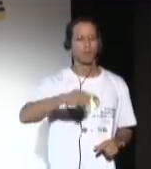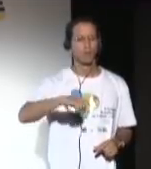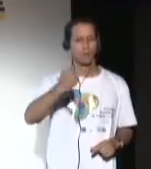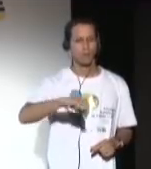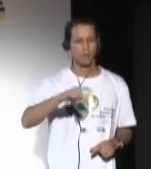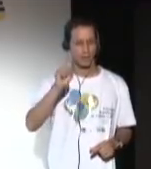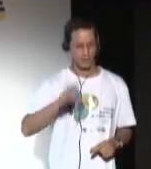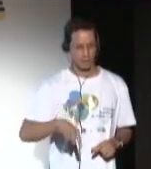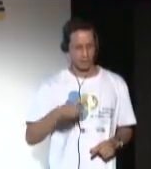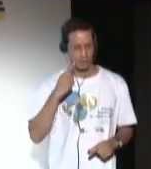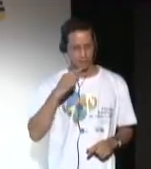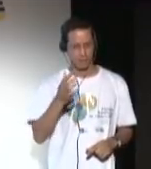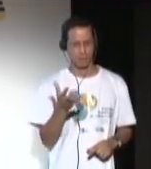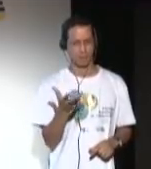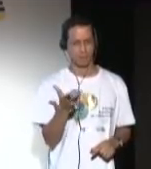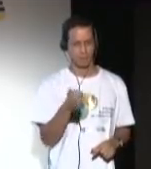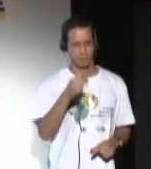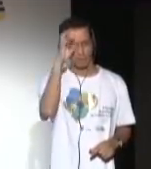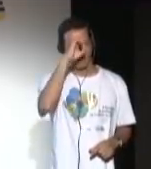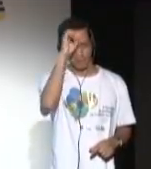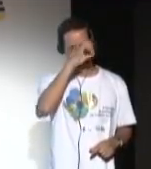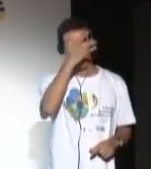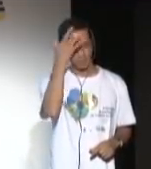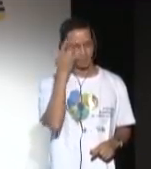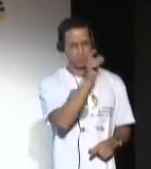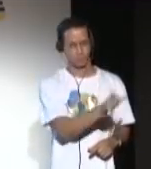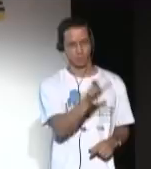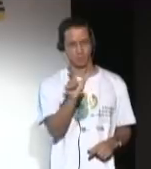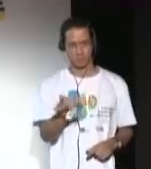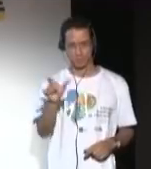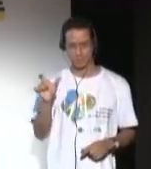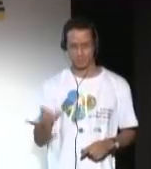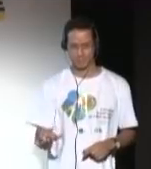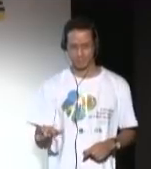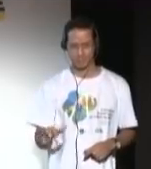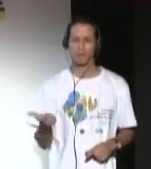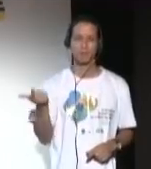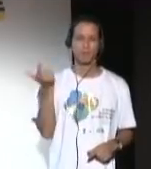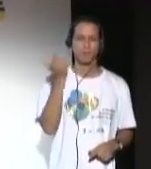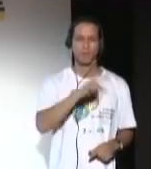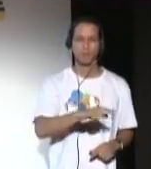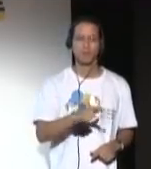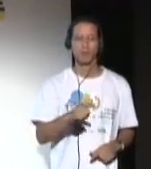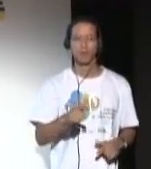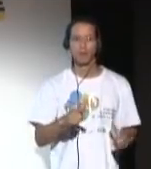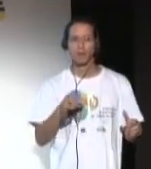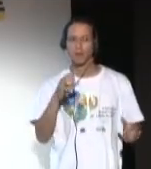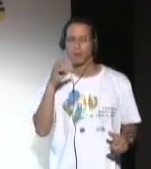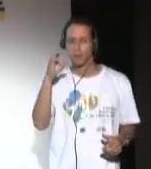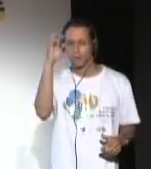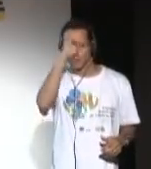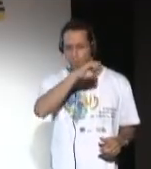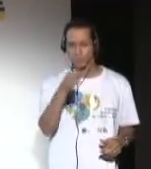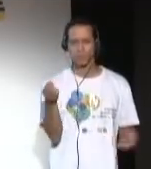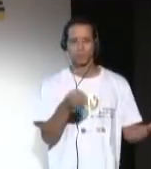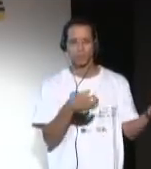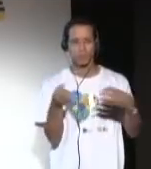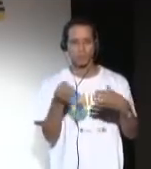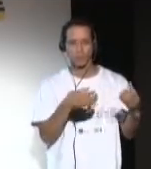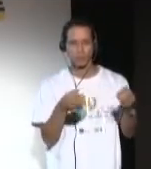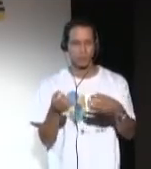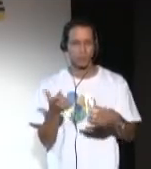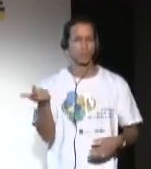de habilidade de aprendizagem das pessoas. Ou seja, se as pessoas conseguem aprender coisas novas que começam a